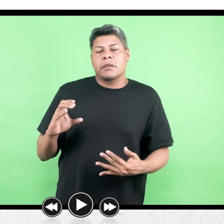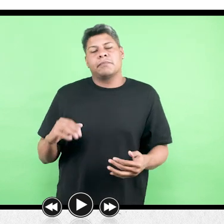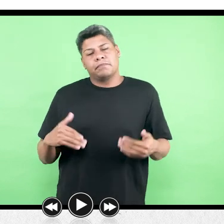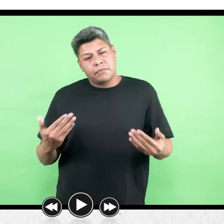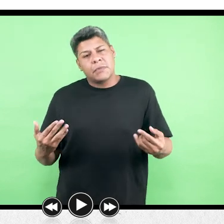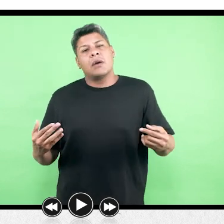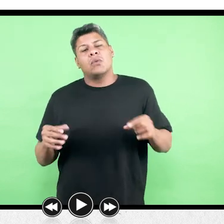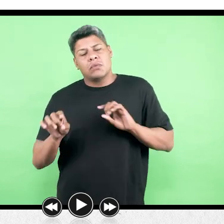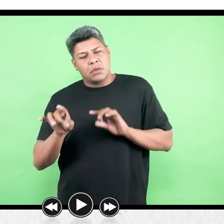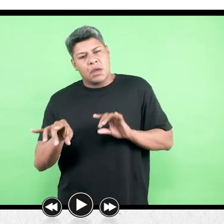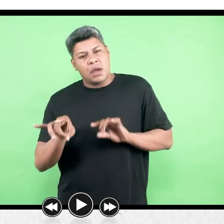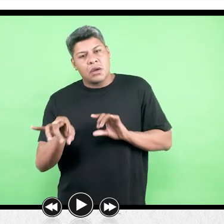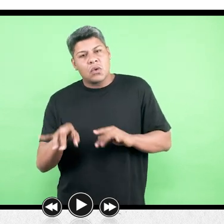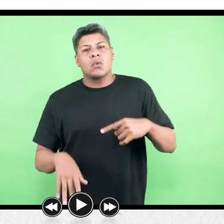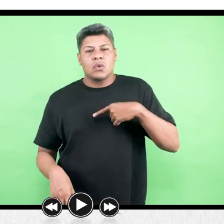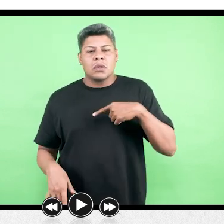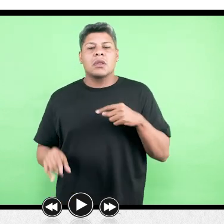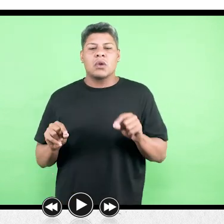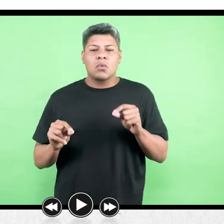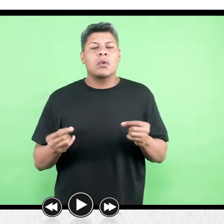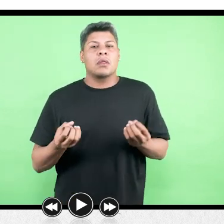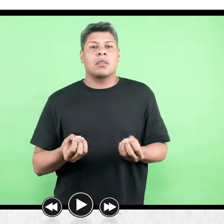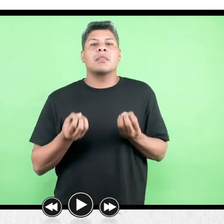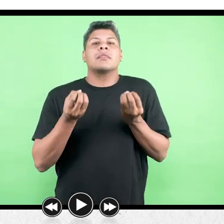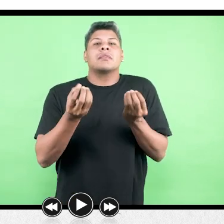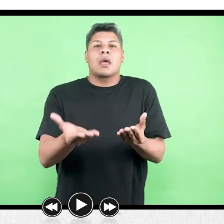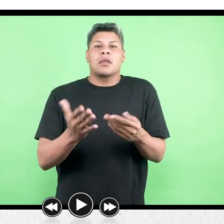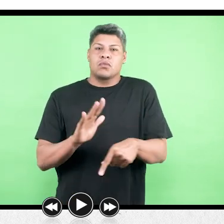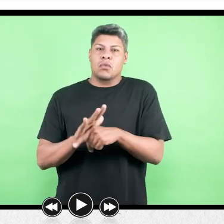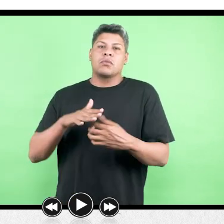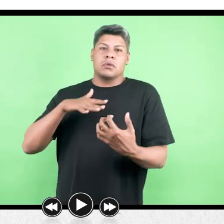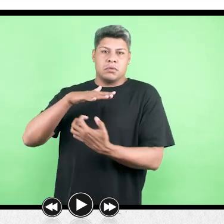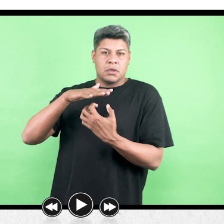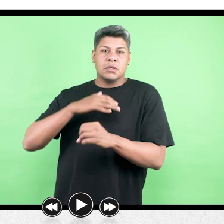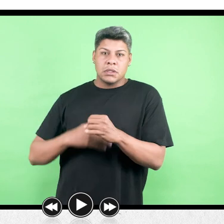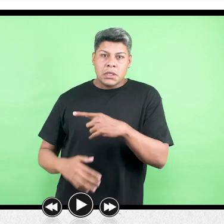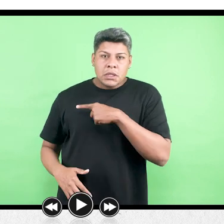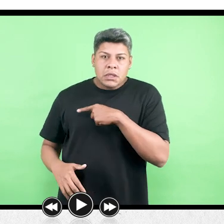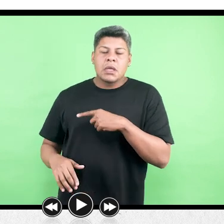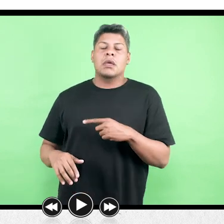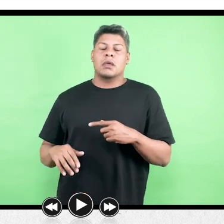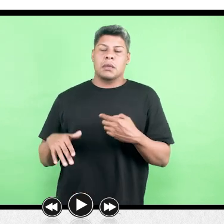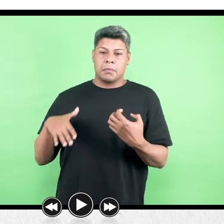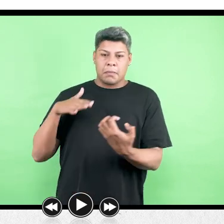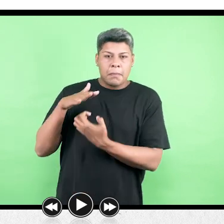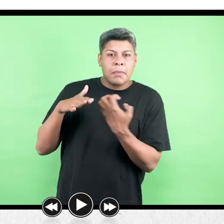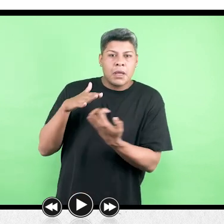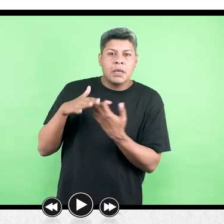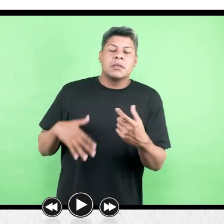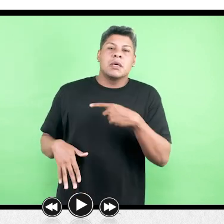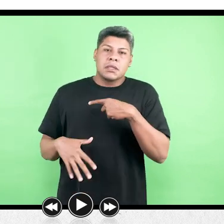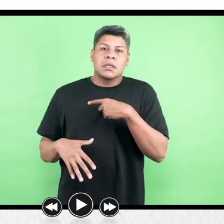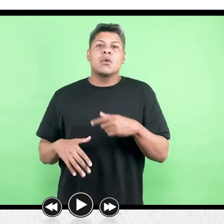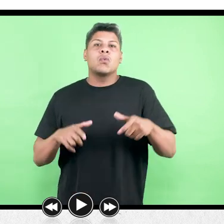embasamento técnico vai estar sendo oferecido pela agência da água, quando quando esse comitê tiver uma delegatária de agência